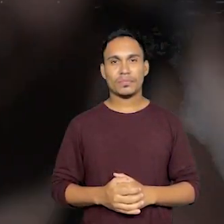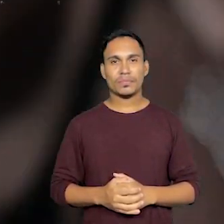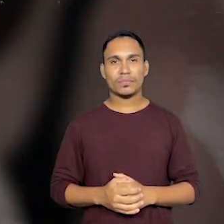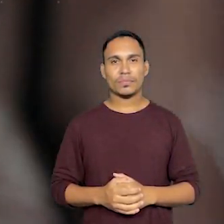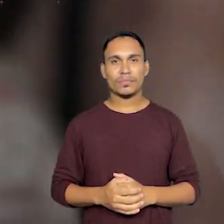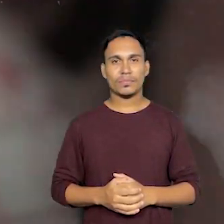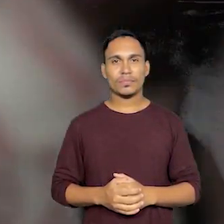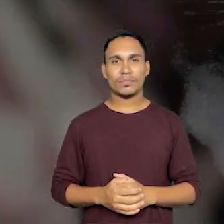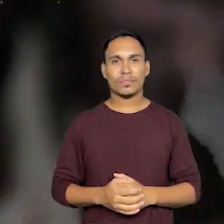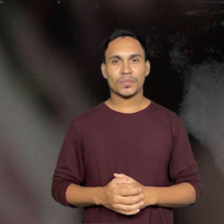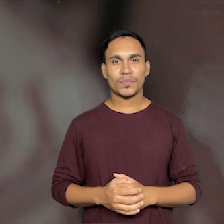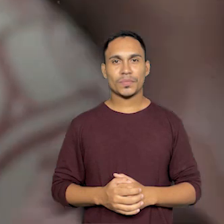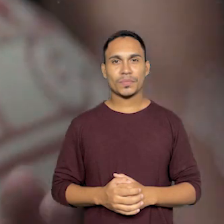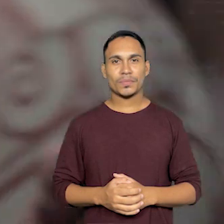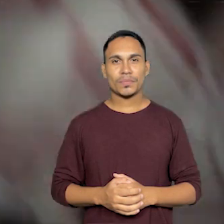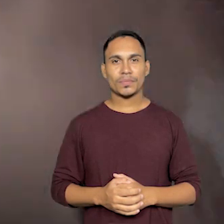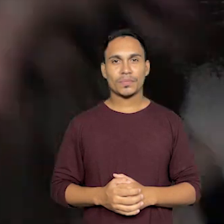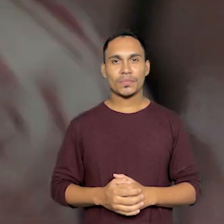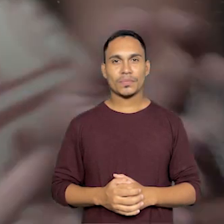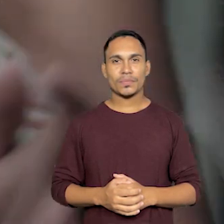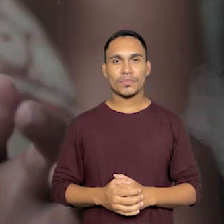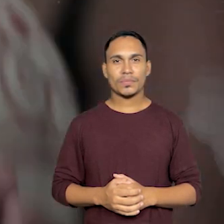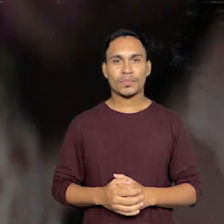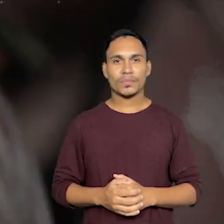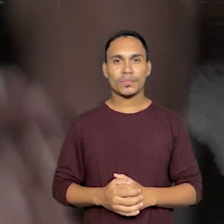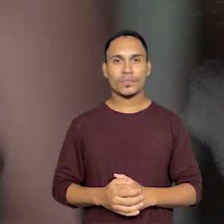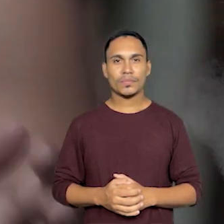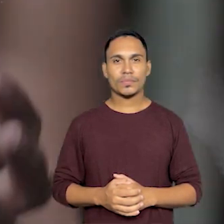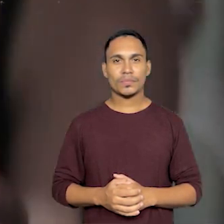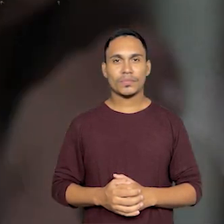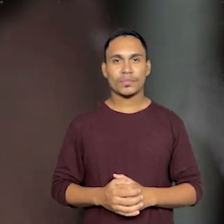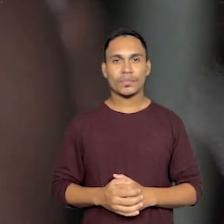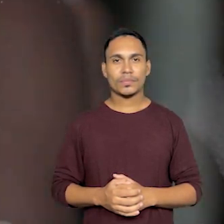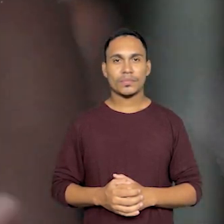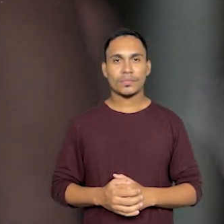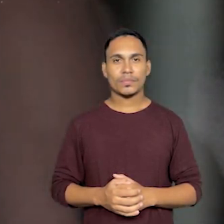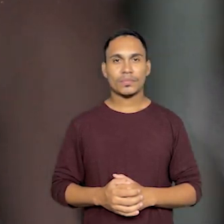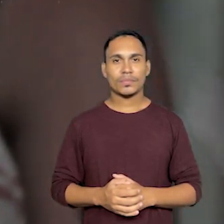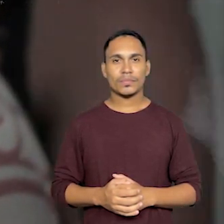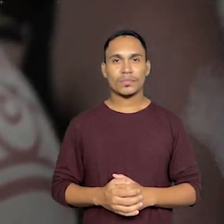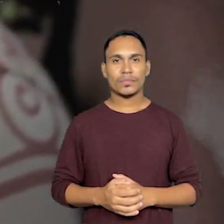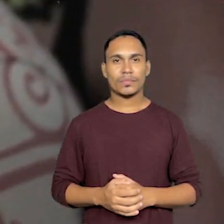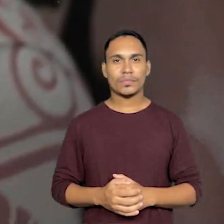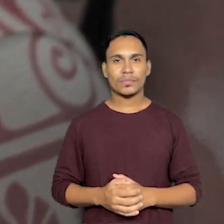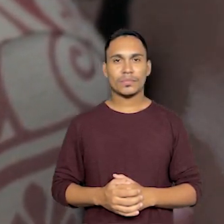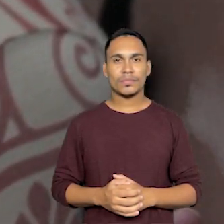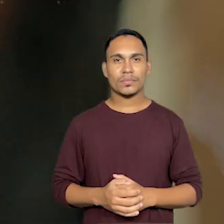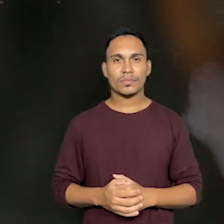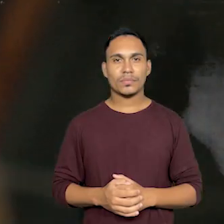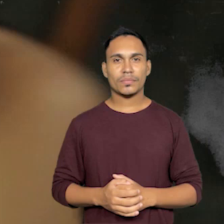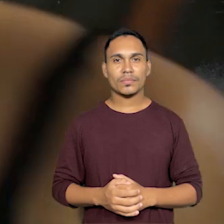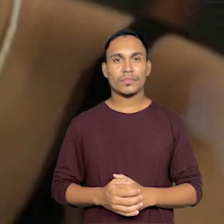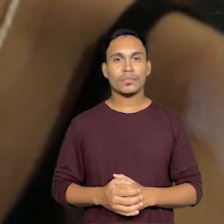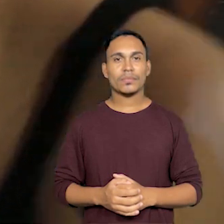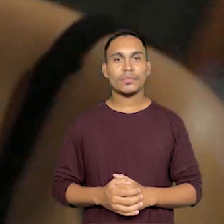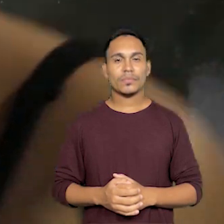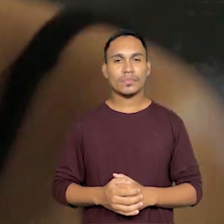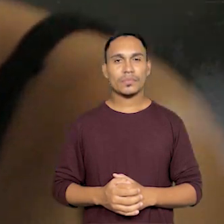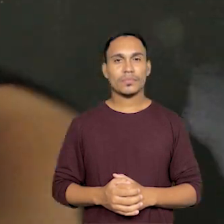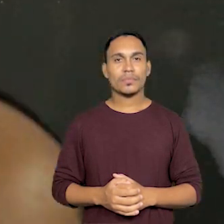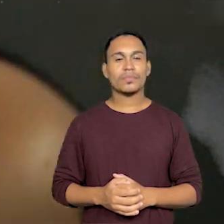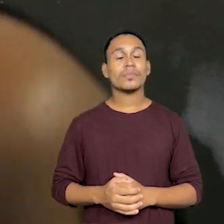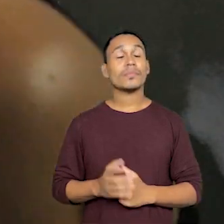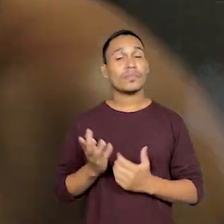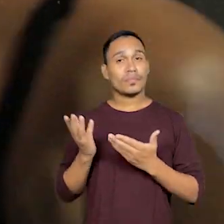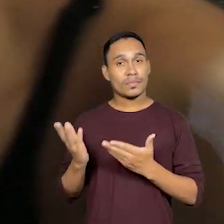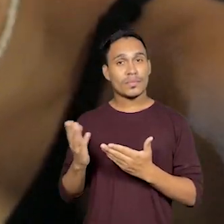laterais. Cada vez mais rápido. Clarissa, Robson, John e Tainarian jogam os corpos unidos. Abre o olho. A mesa? Ele tem uma